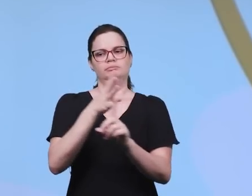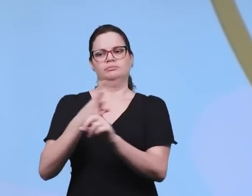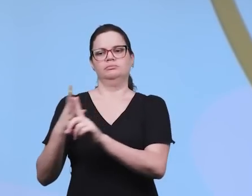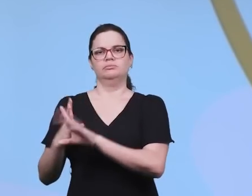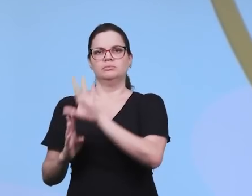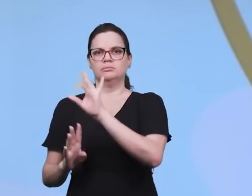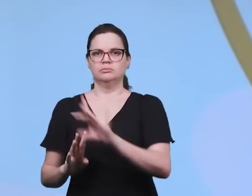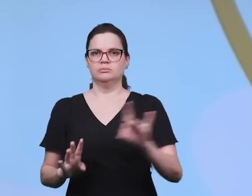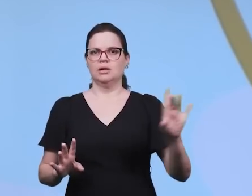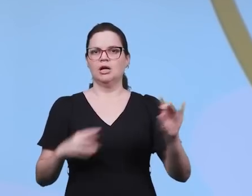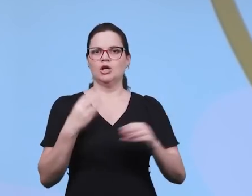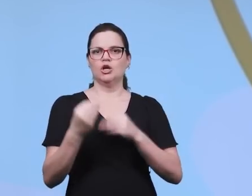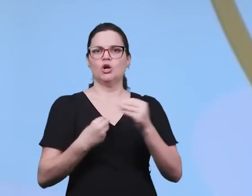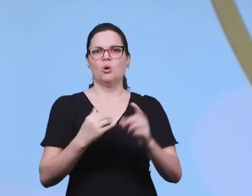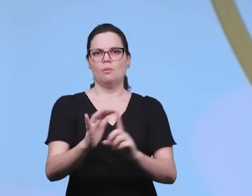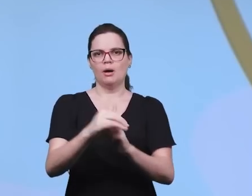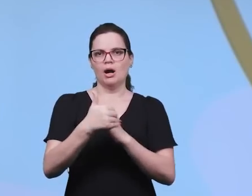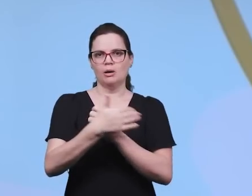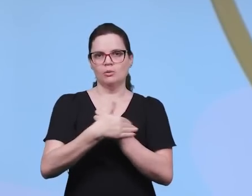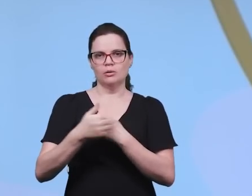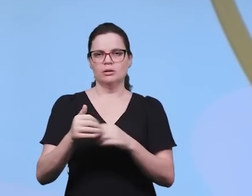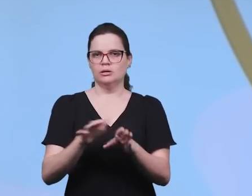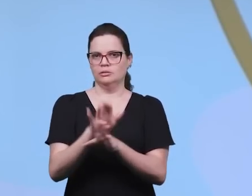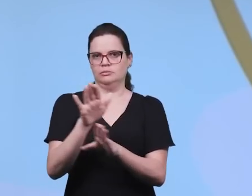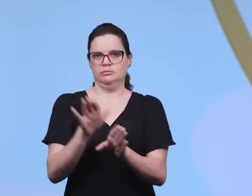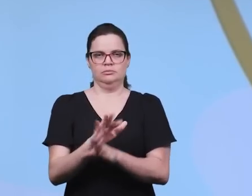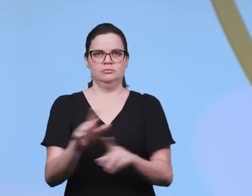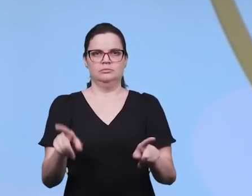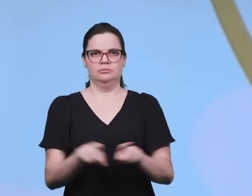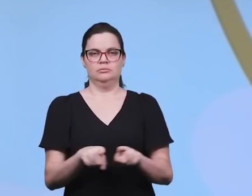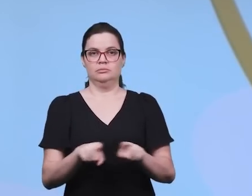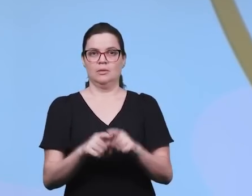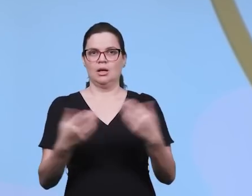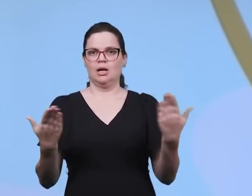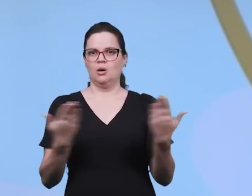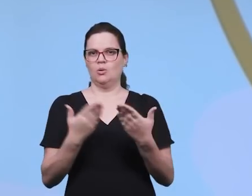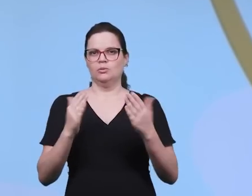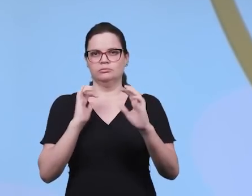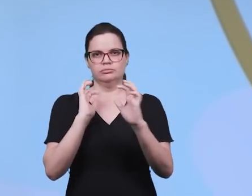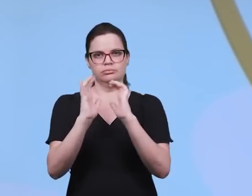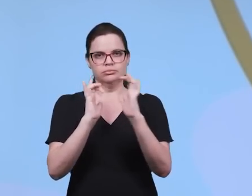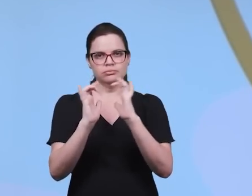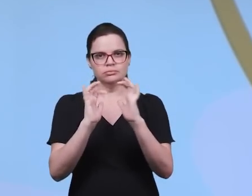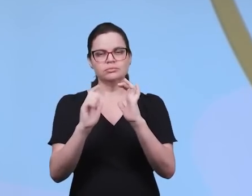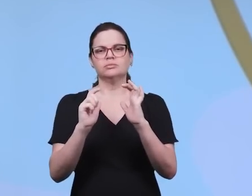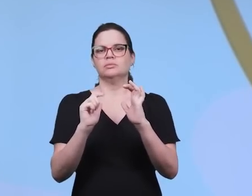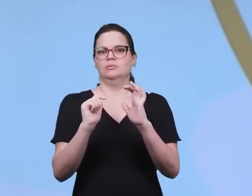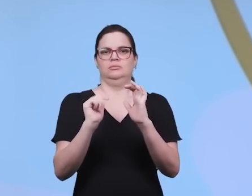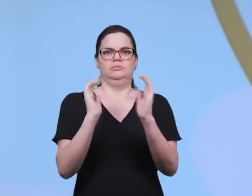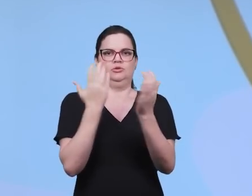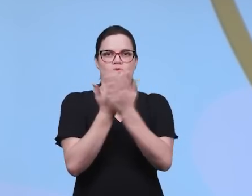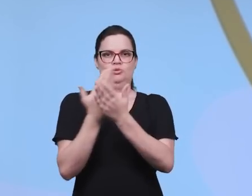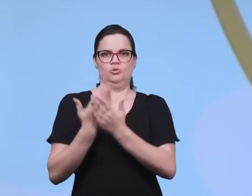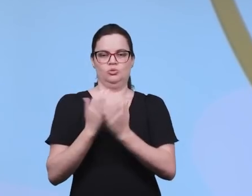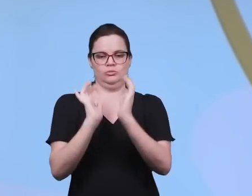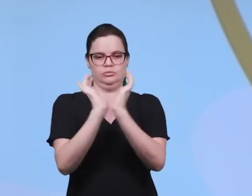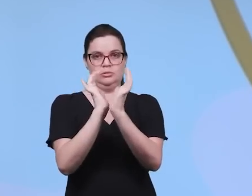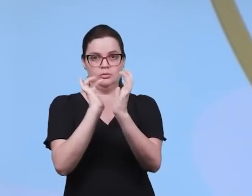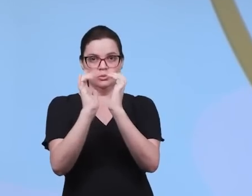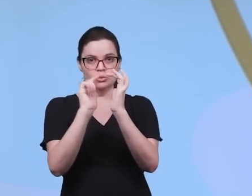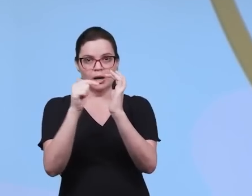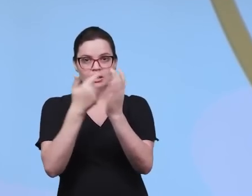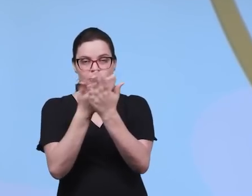entender, compreender, acolher e direcionar. Hoje, a neurociência está avançando cada vez mais, né? Não só no campo